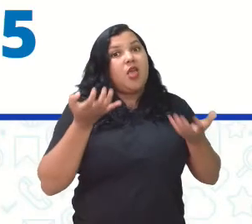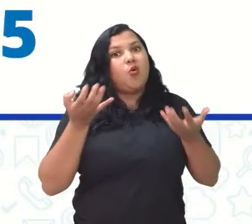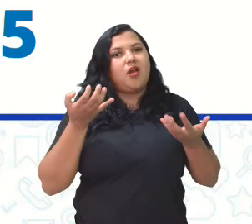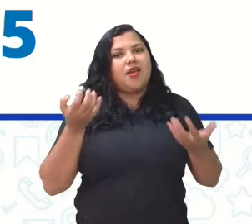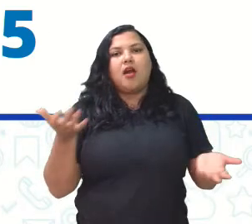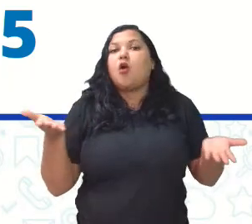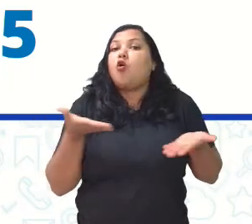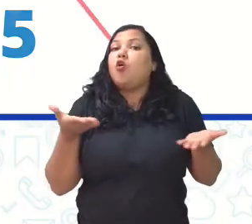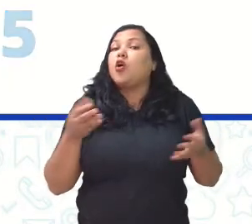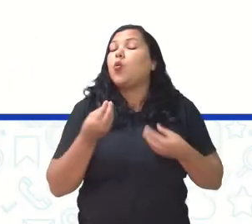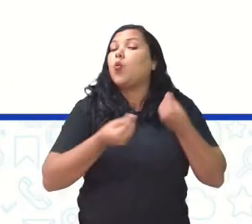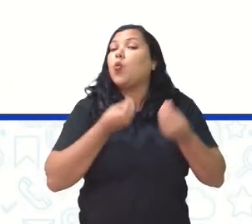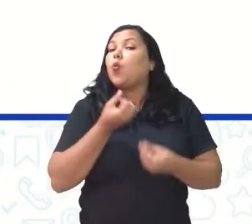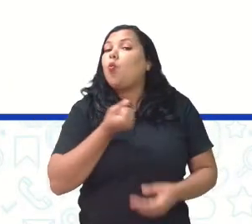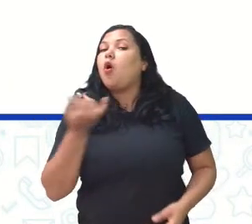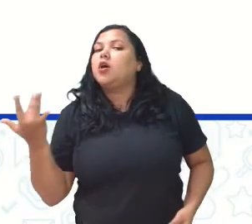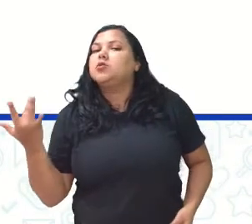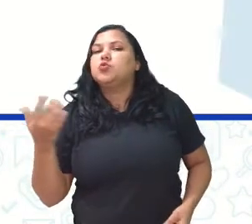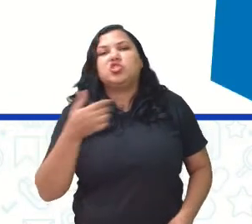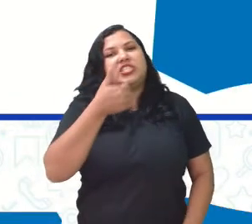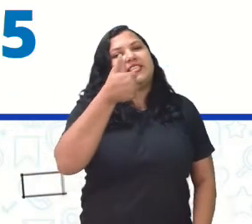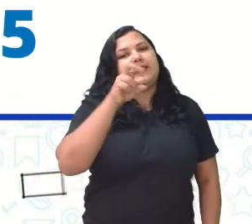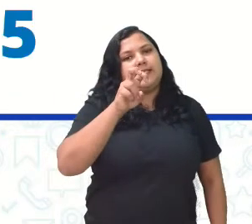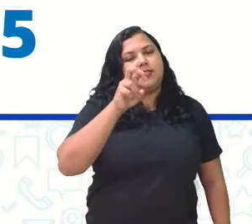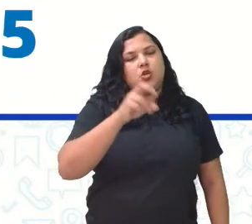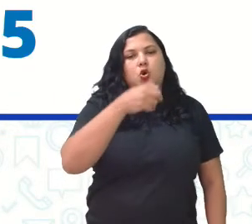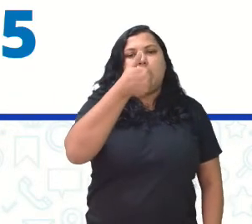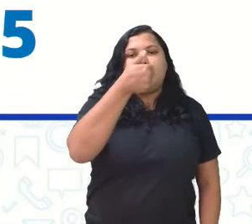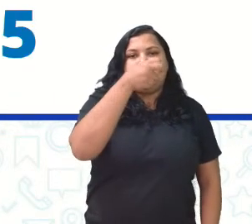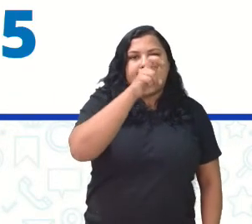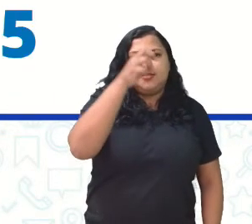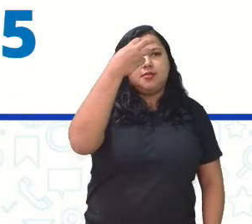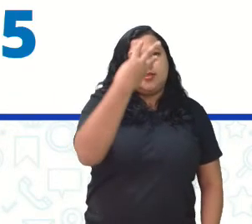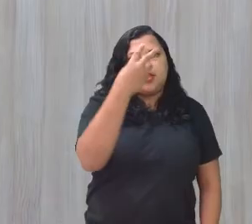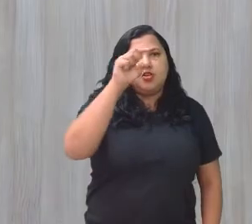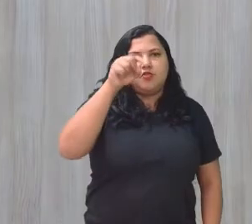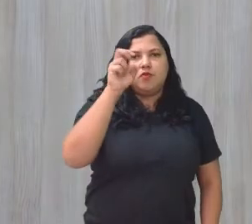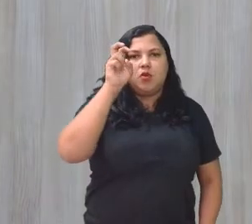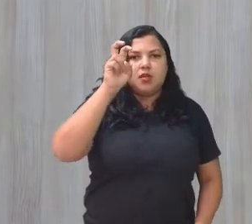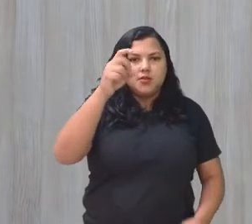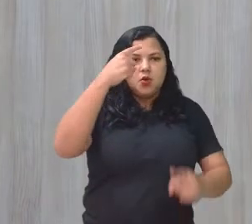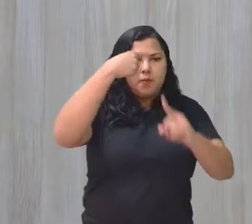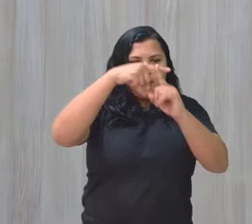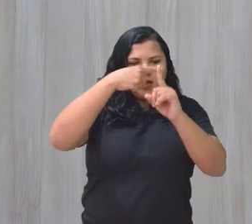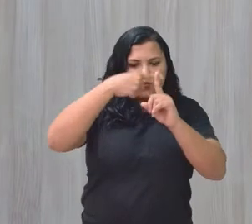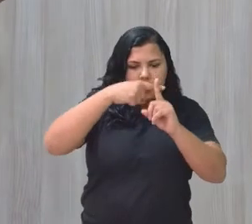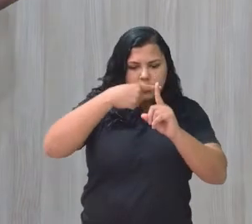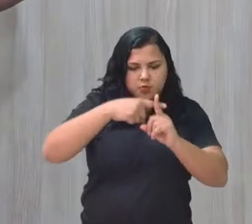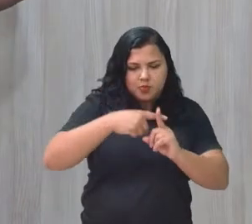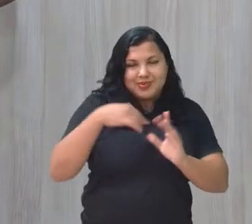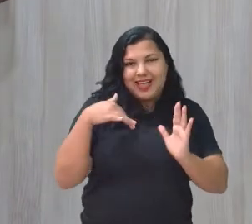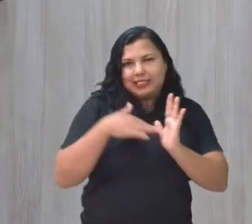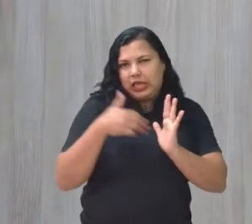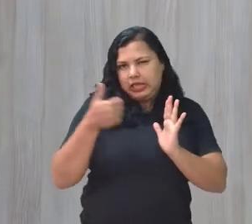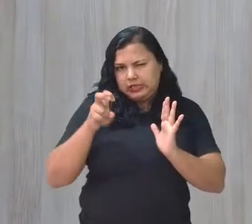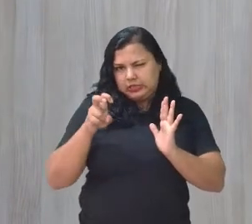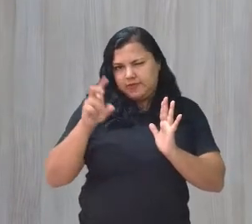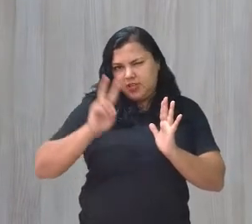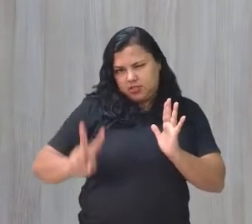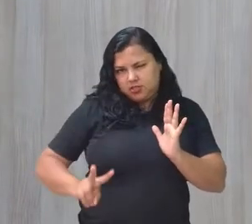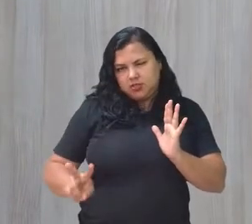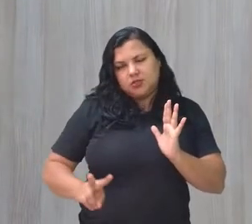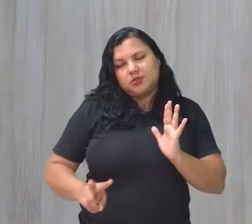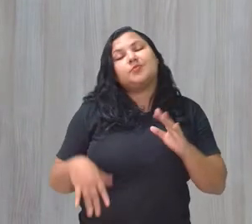partes daquela, ou seja, eu vou pegar nessa malha aqui e vou pegar aquelas 15 partes. Pegar aquelas 15 partes significa eu